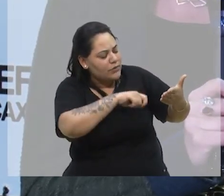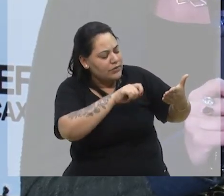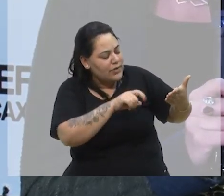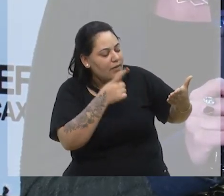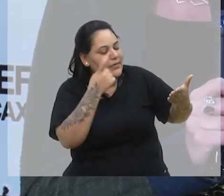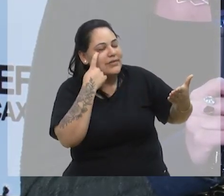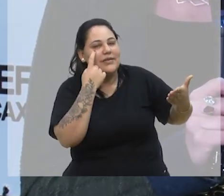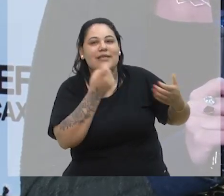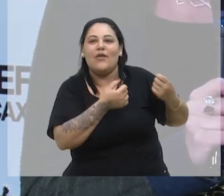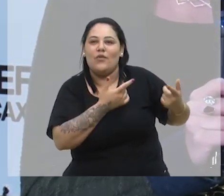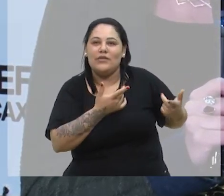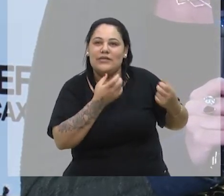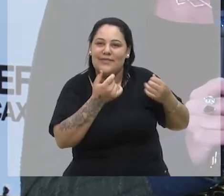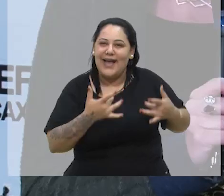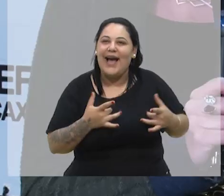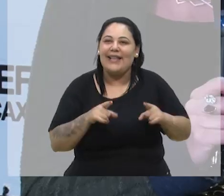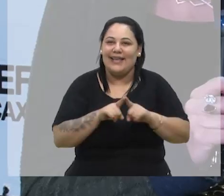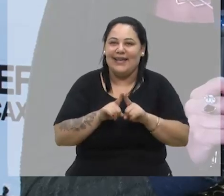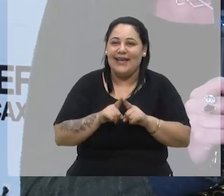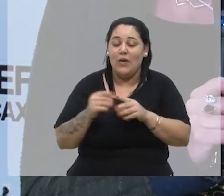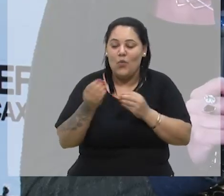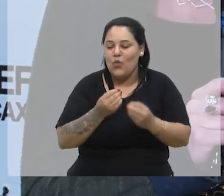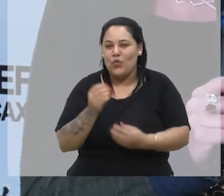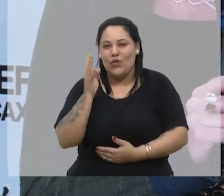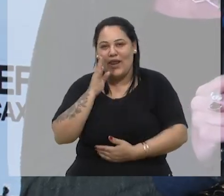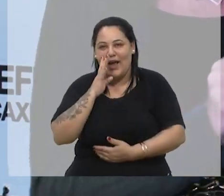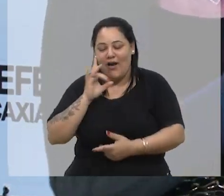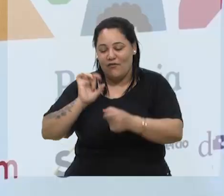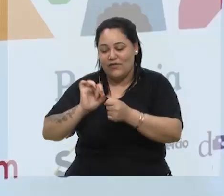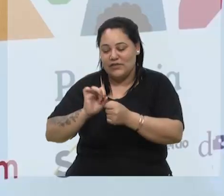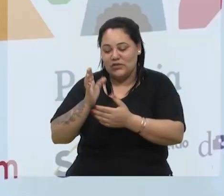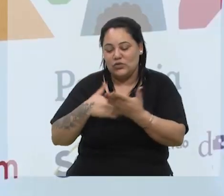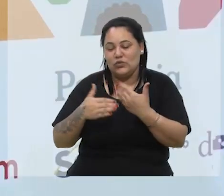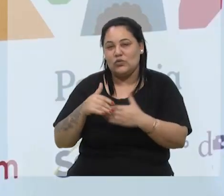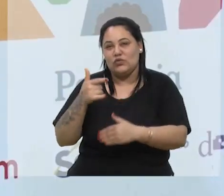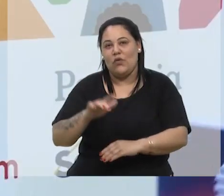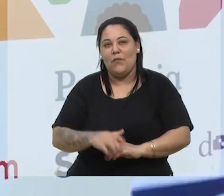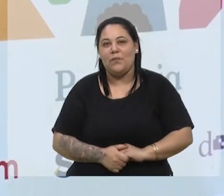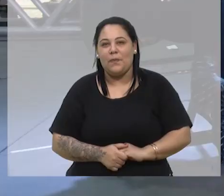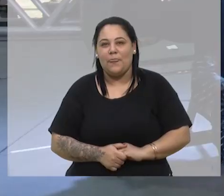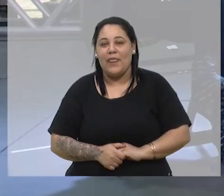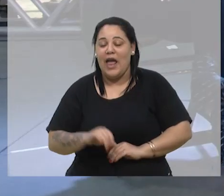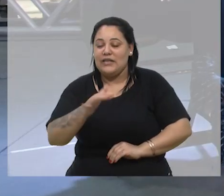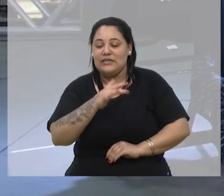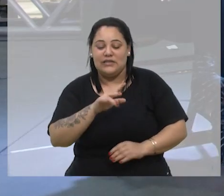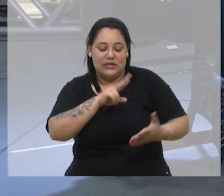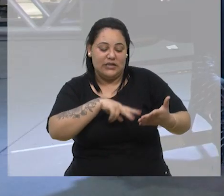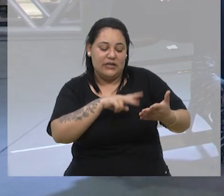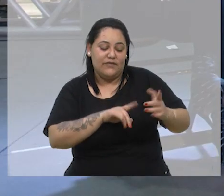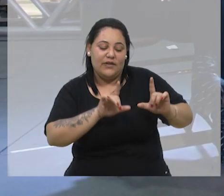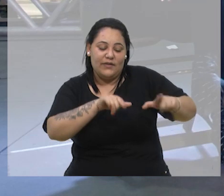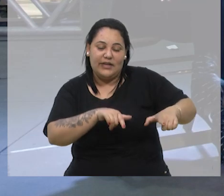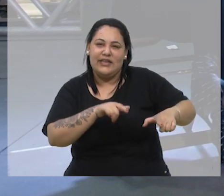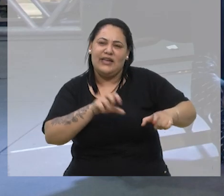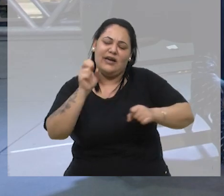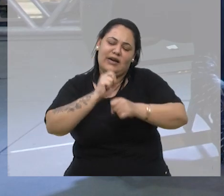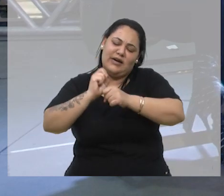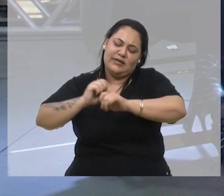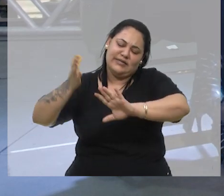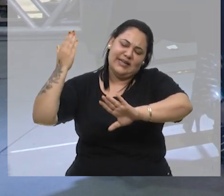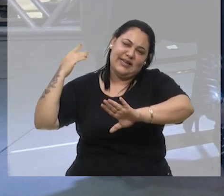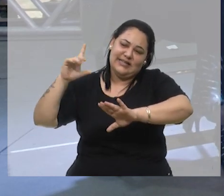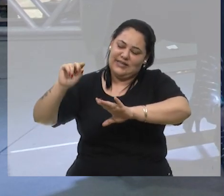5.584 de dezembro de 2000, que determina a realização da Semana do Esporte na cidade, todos os